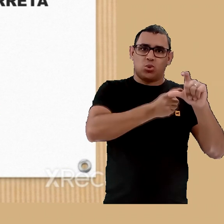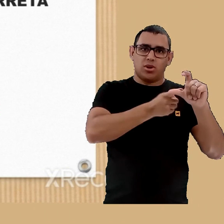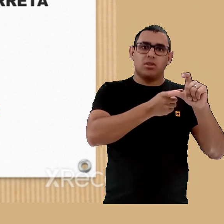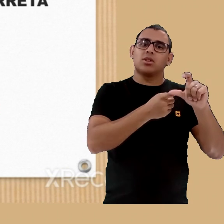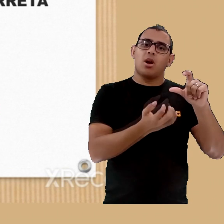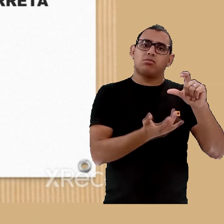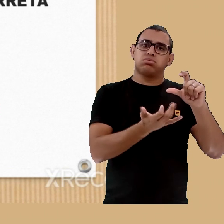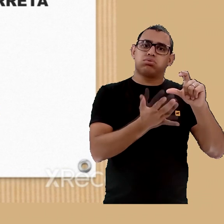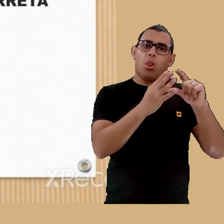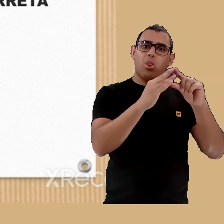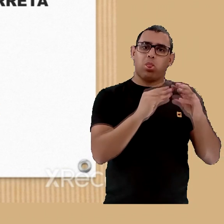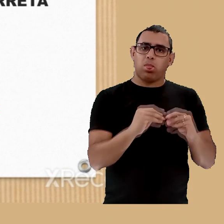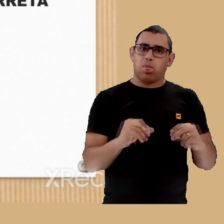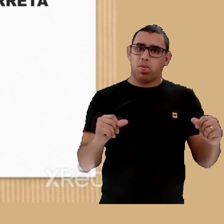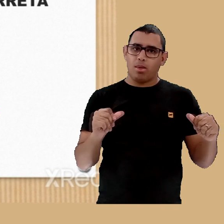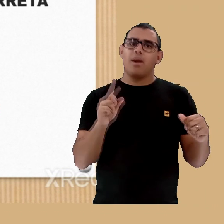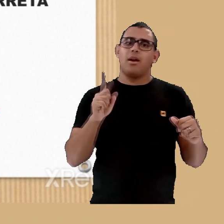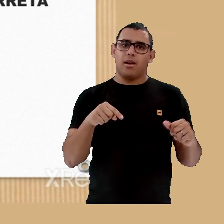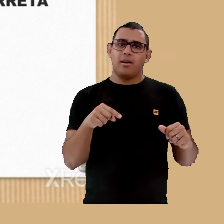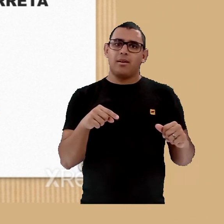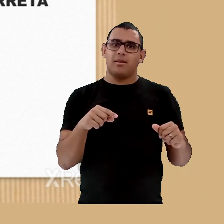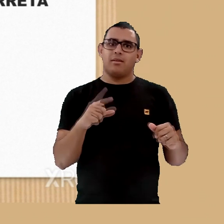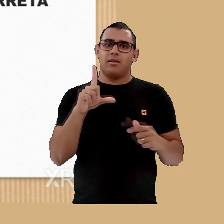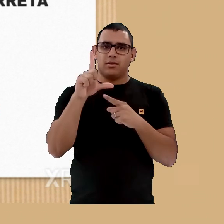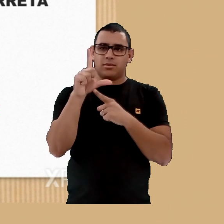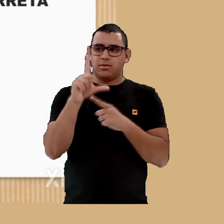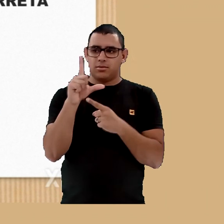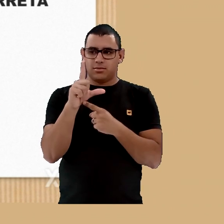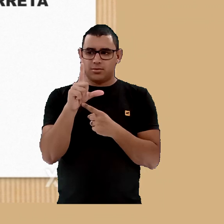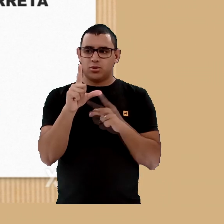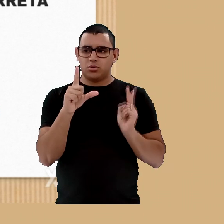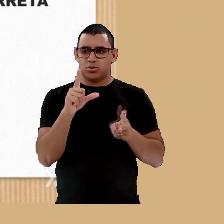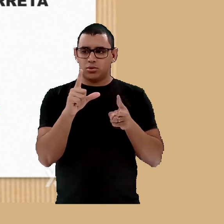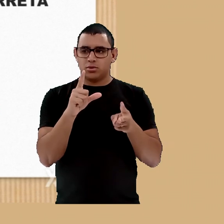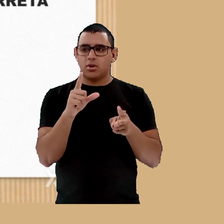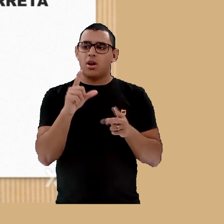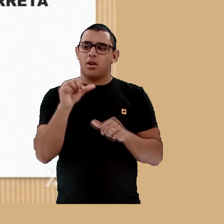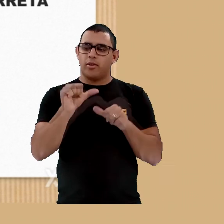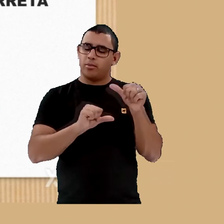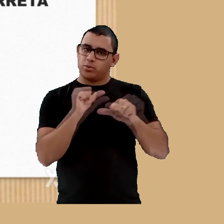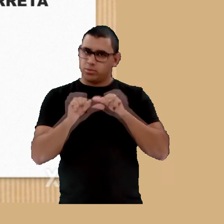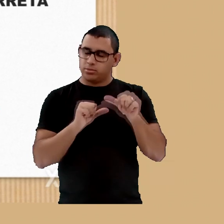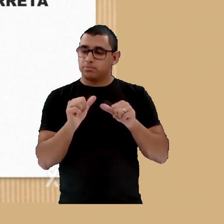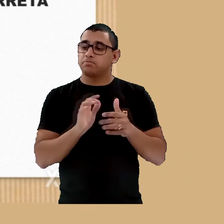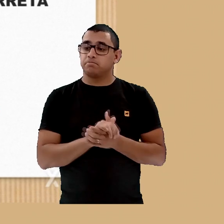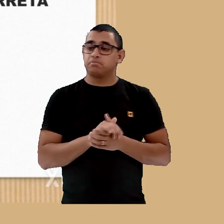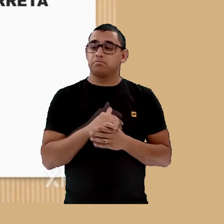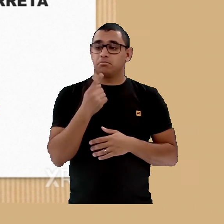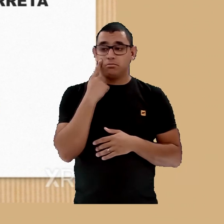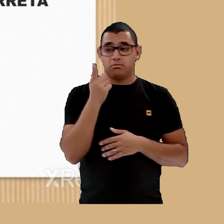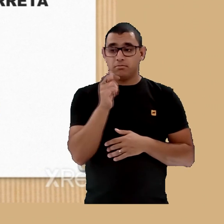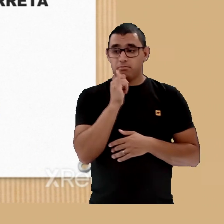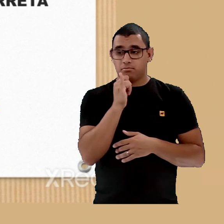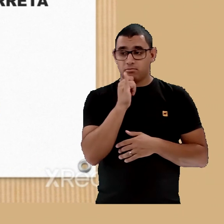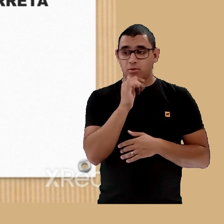que é que nós vamos lembrar? Que o L, que é a nossa constante de proporcionalidade, ela vai ser variável. No caso aí, o